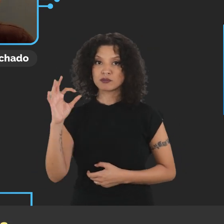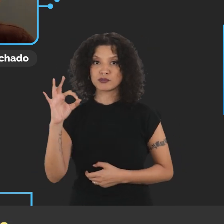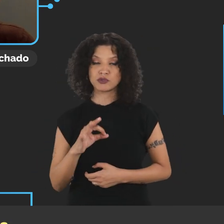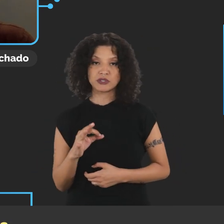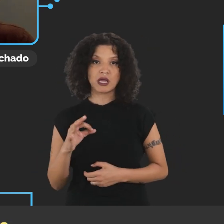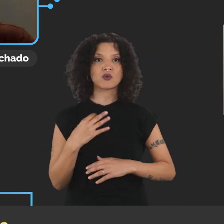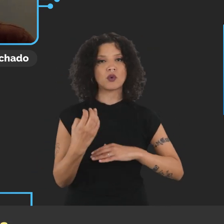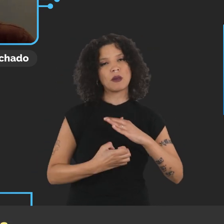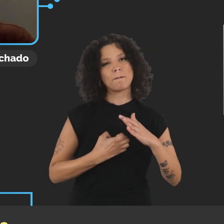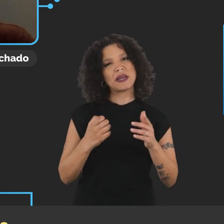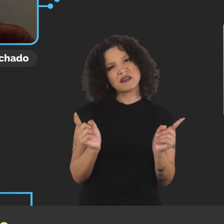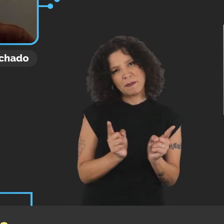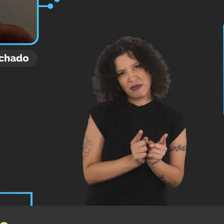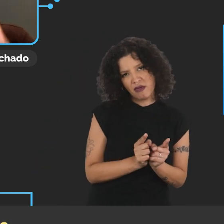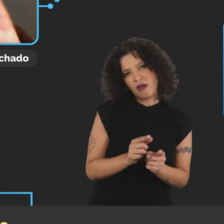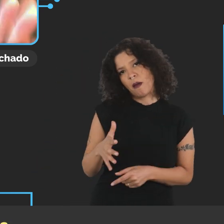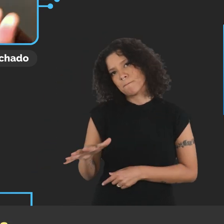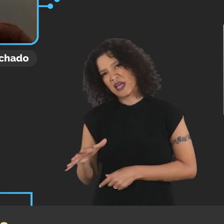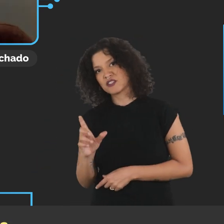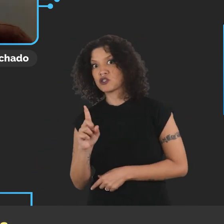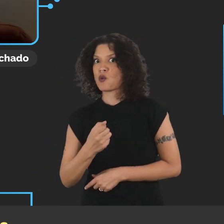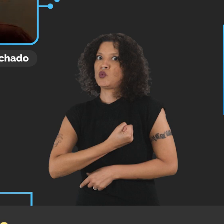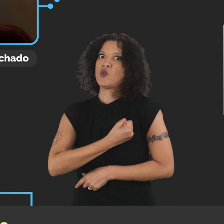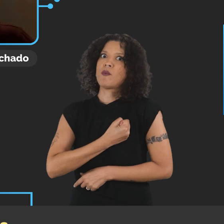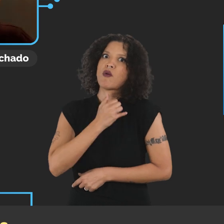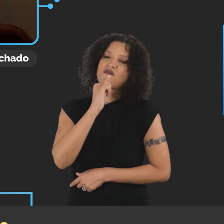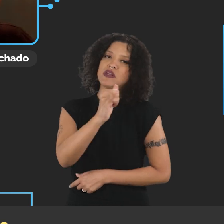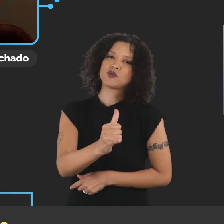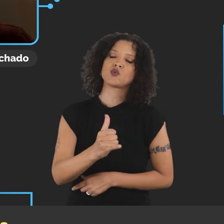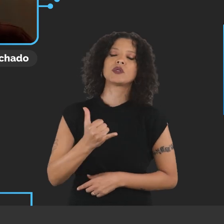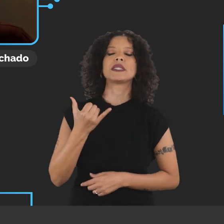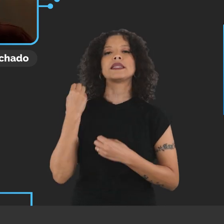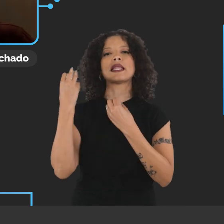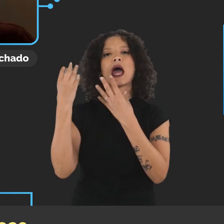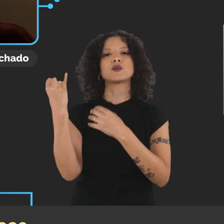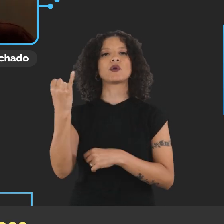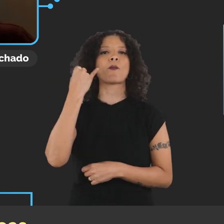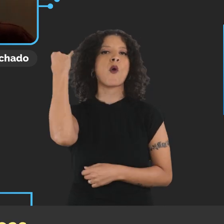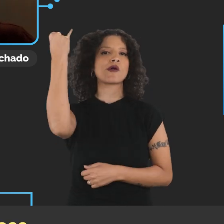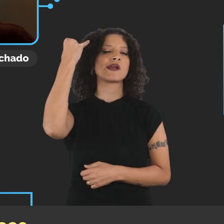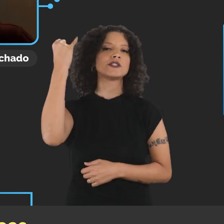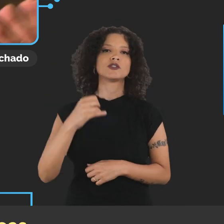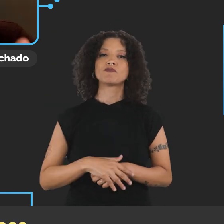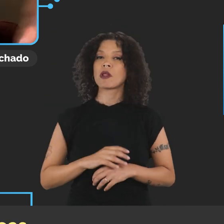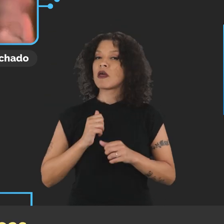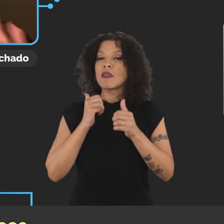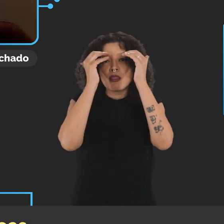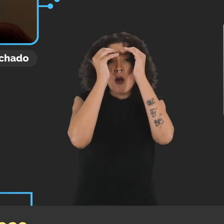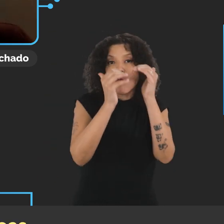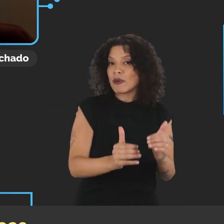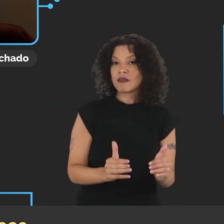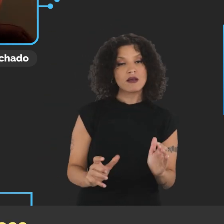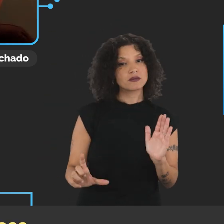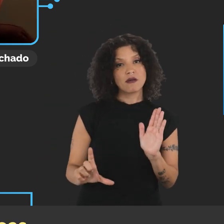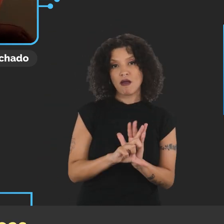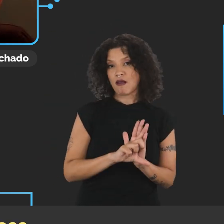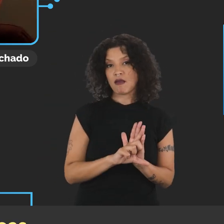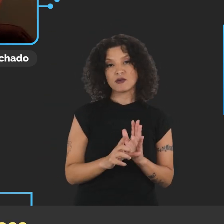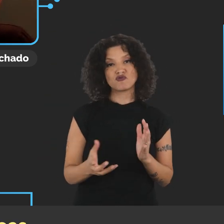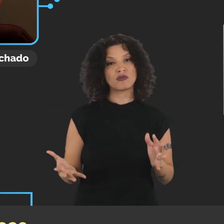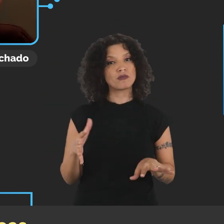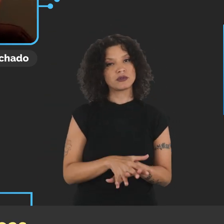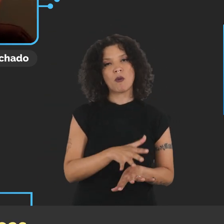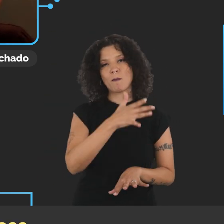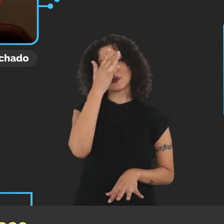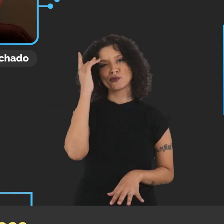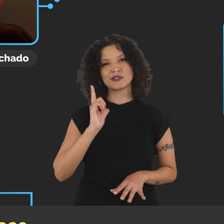62% de pequenas e médias empresas, esse é um número bem importante, não cumprem a lei